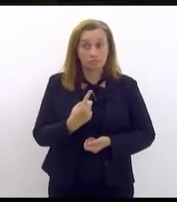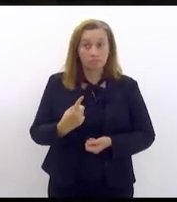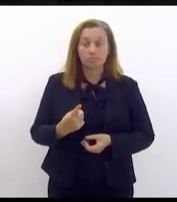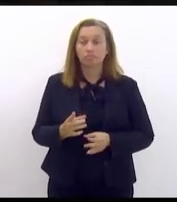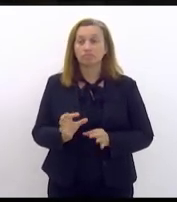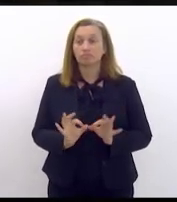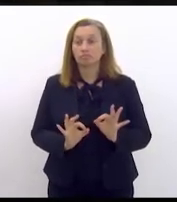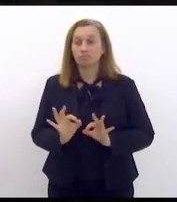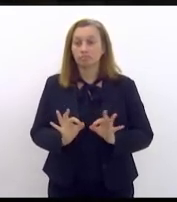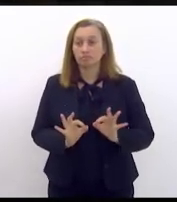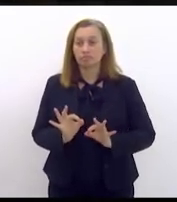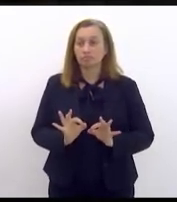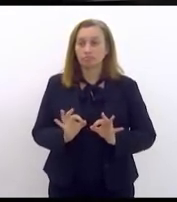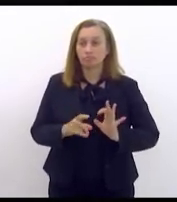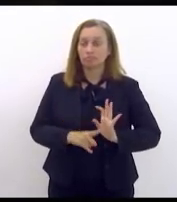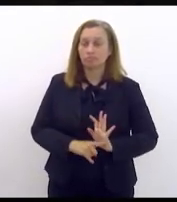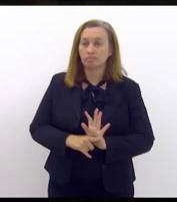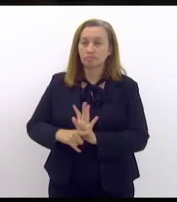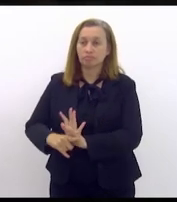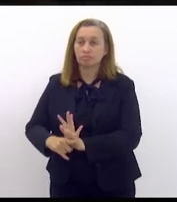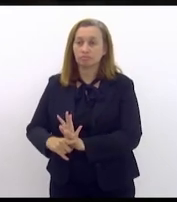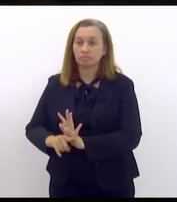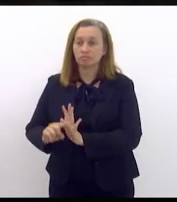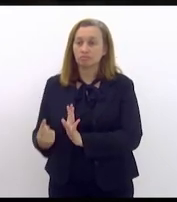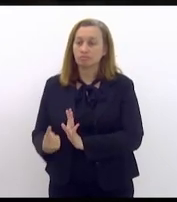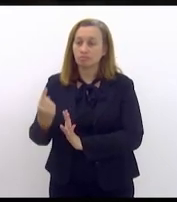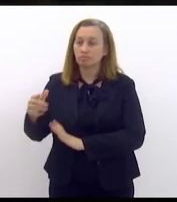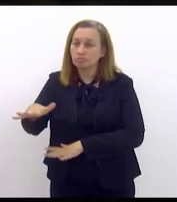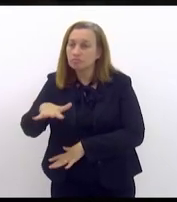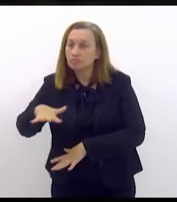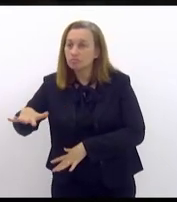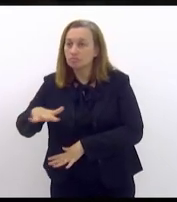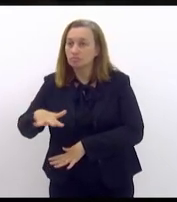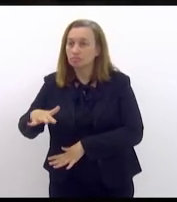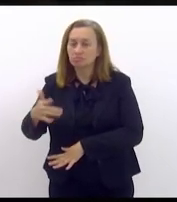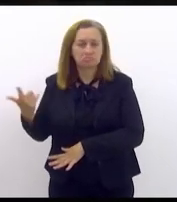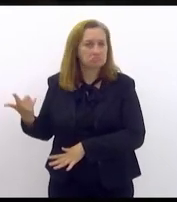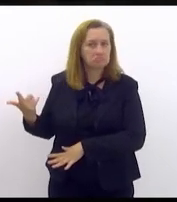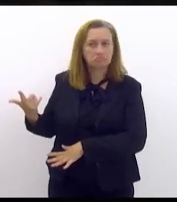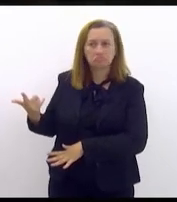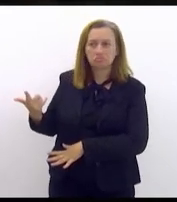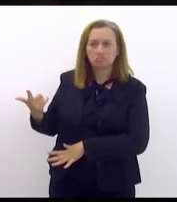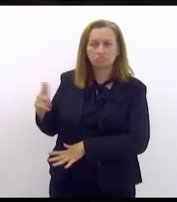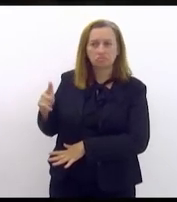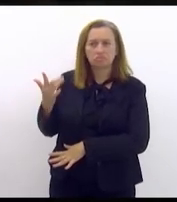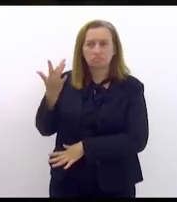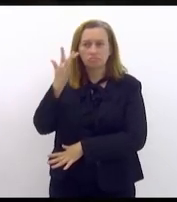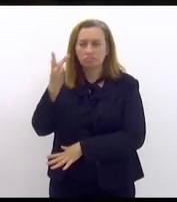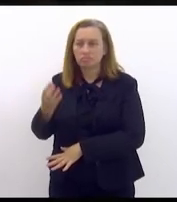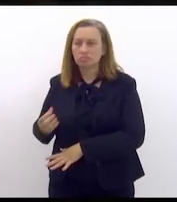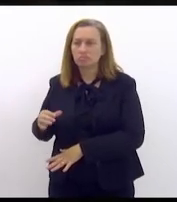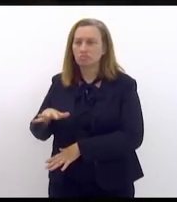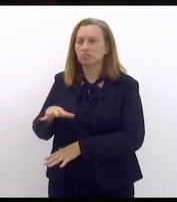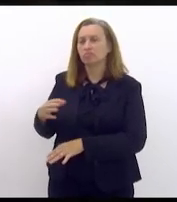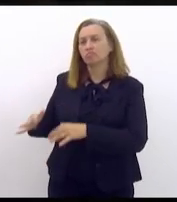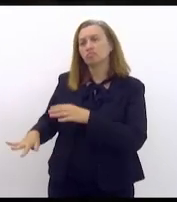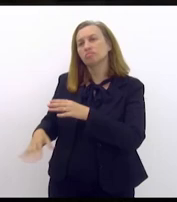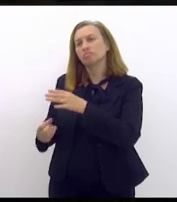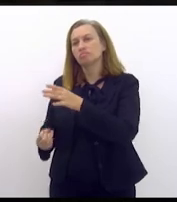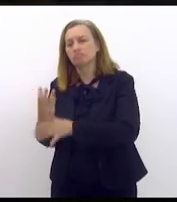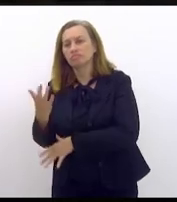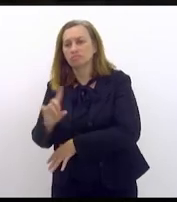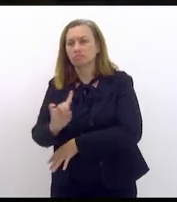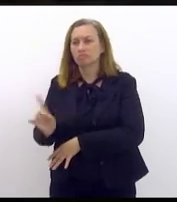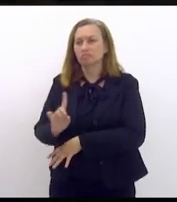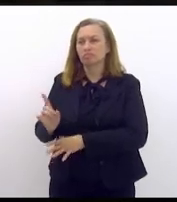desenhado para favorecer um setor que a gente não considera, inclusive, como setor produtivo, para favorecer o acúmulo